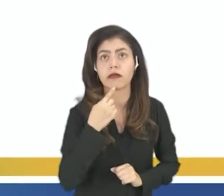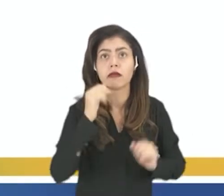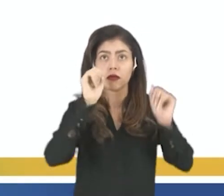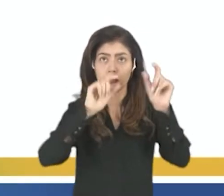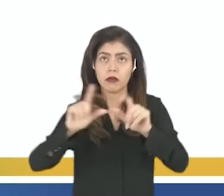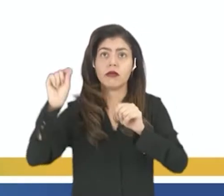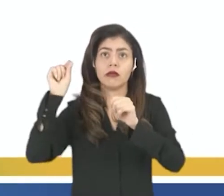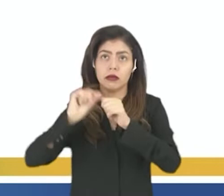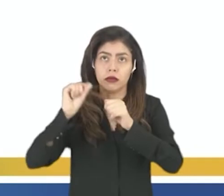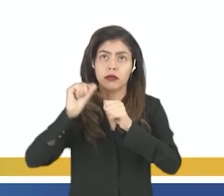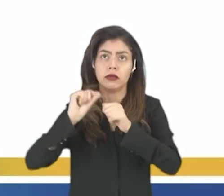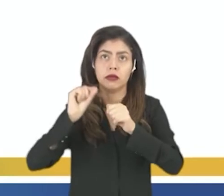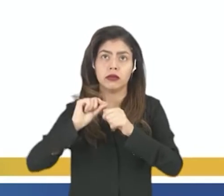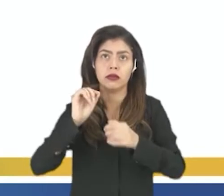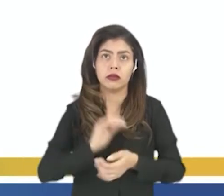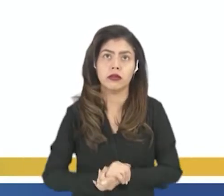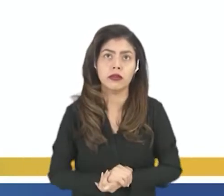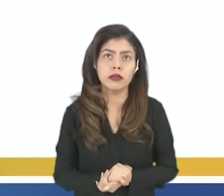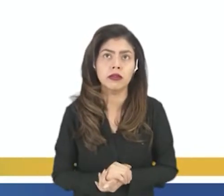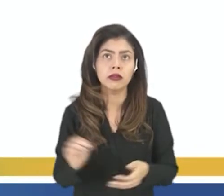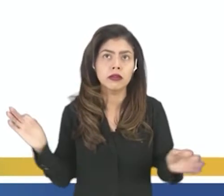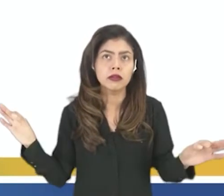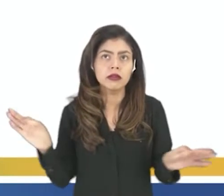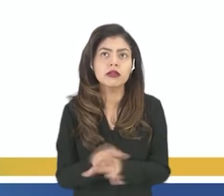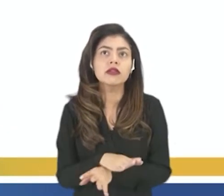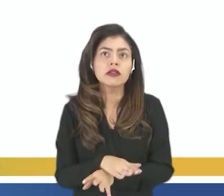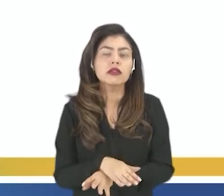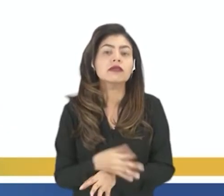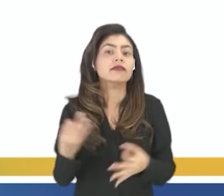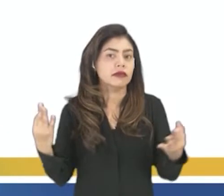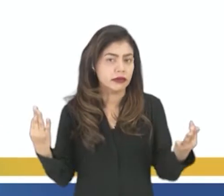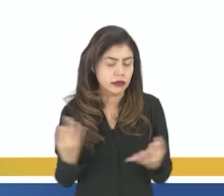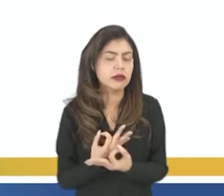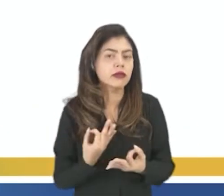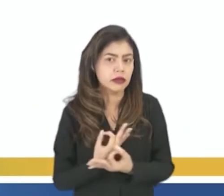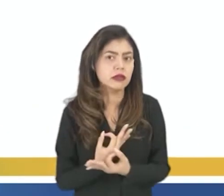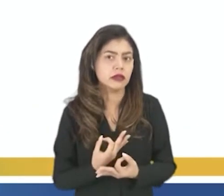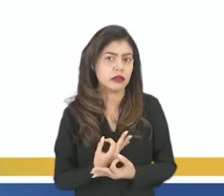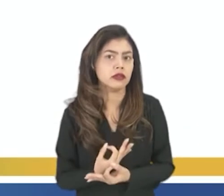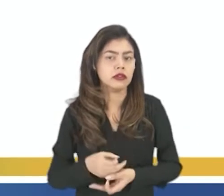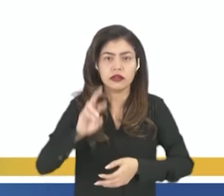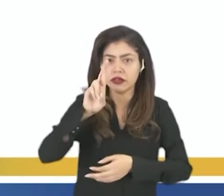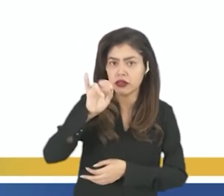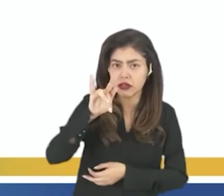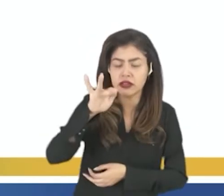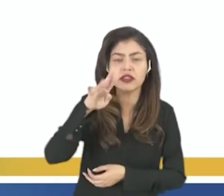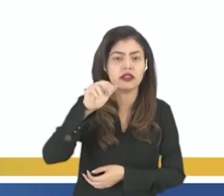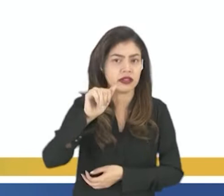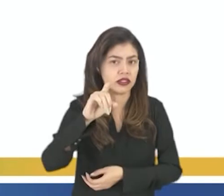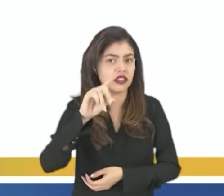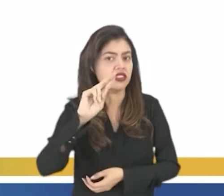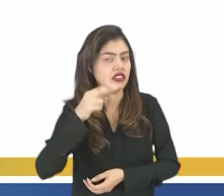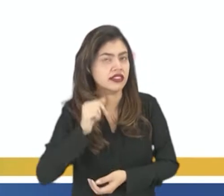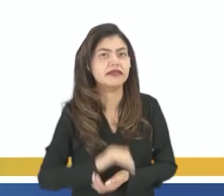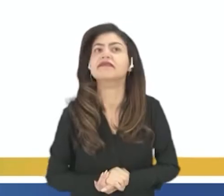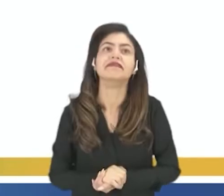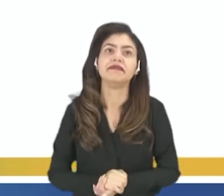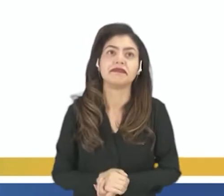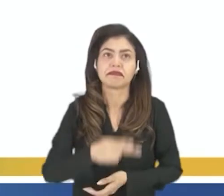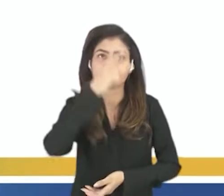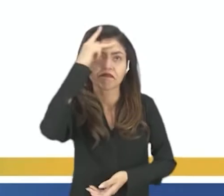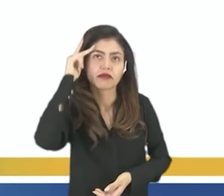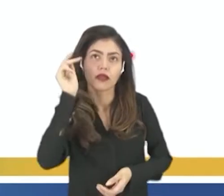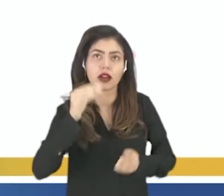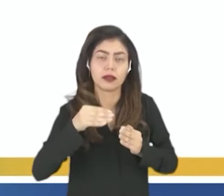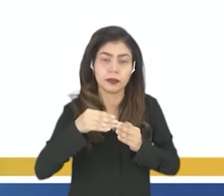já fazendo esse esse descarte corretamente dos rejeitos radioativos e bom então os catadores